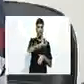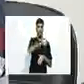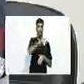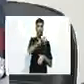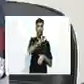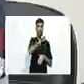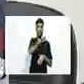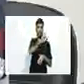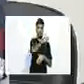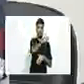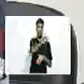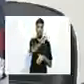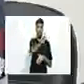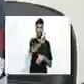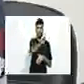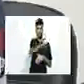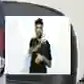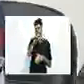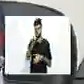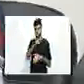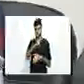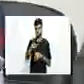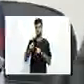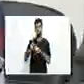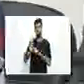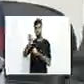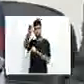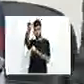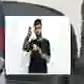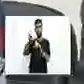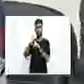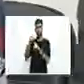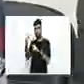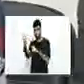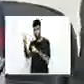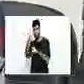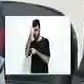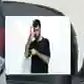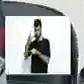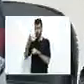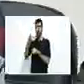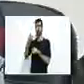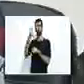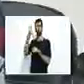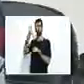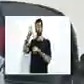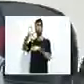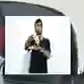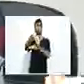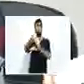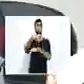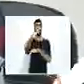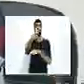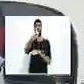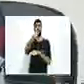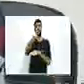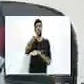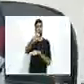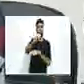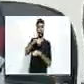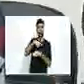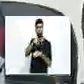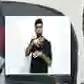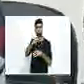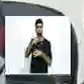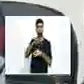e e repartia duas em cada amro ali e uma e do outro lado onde tem a rua CAJ juria ali e